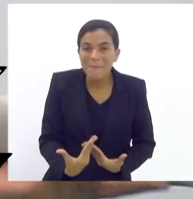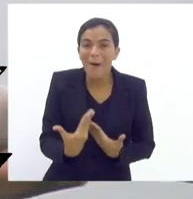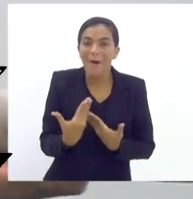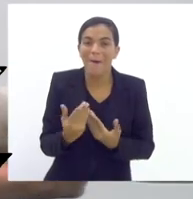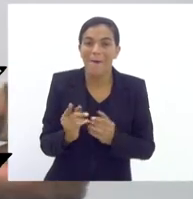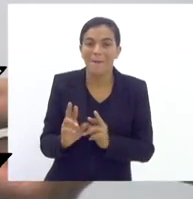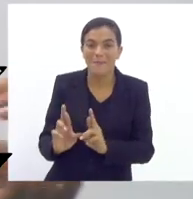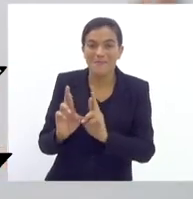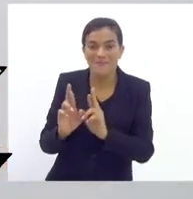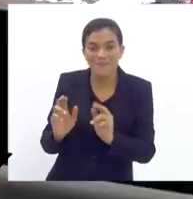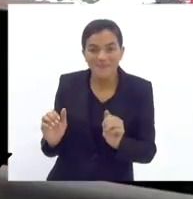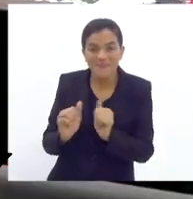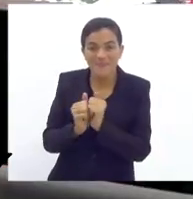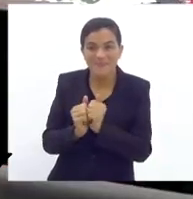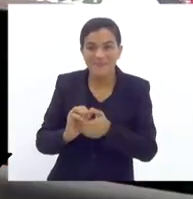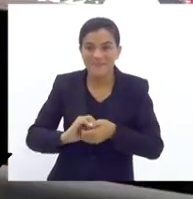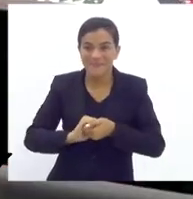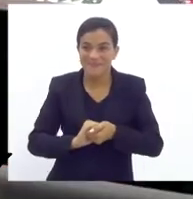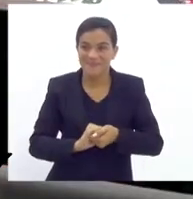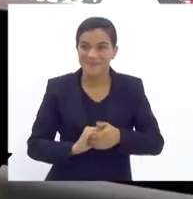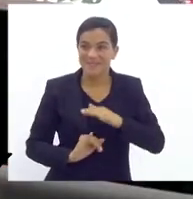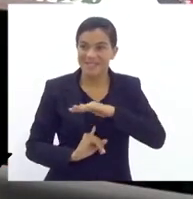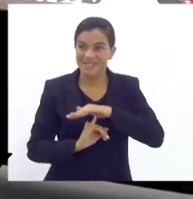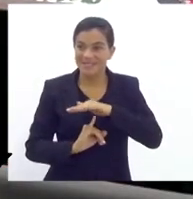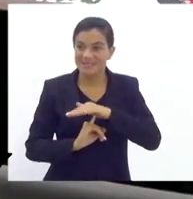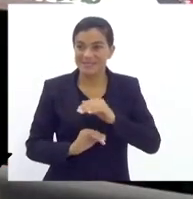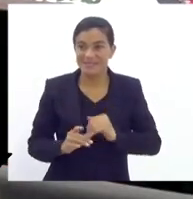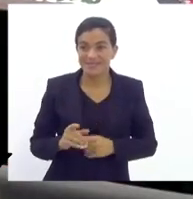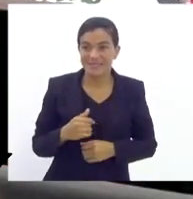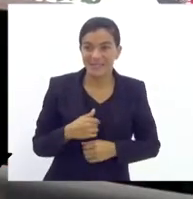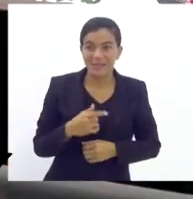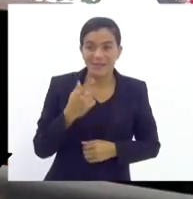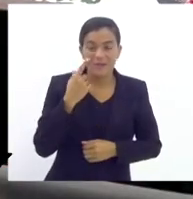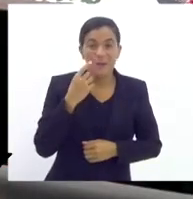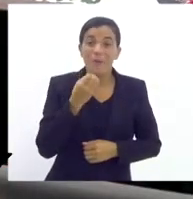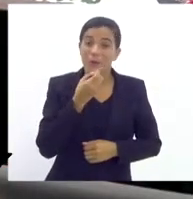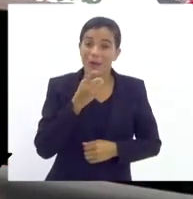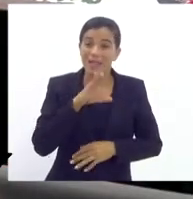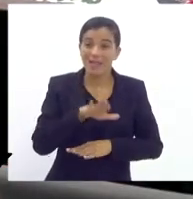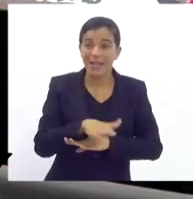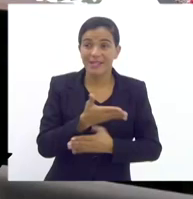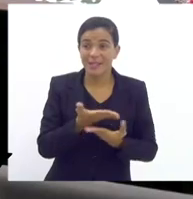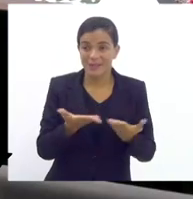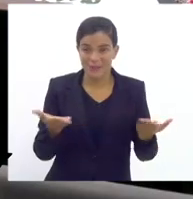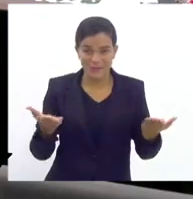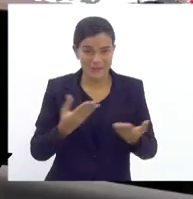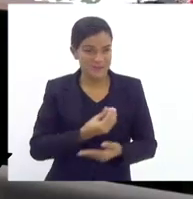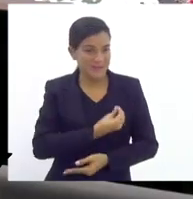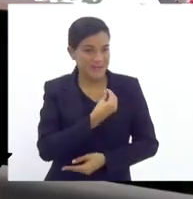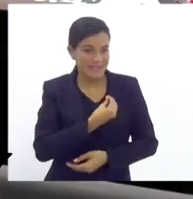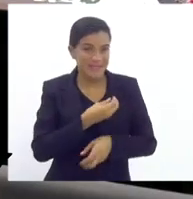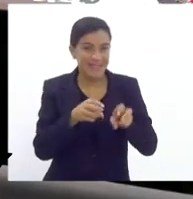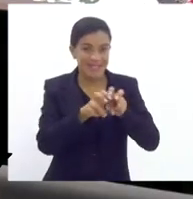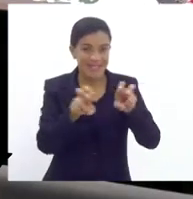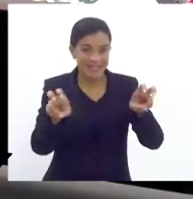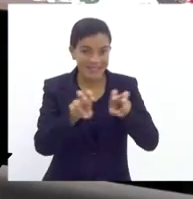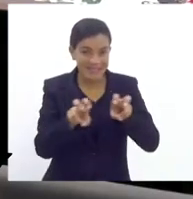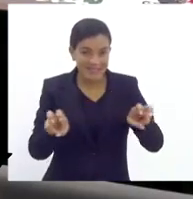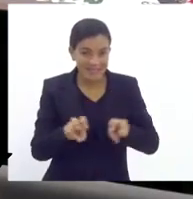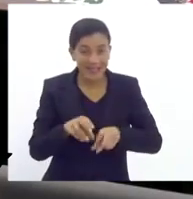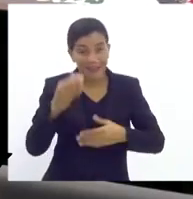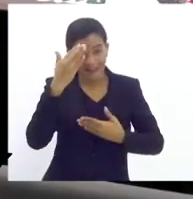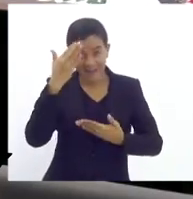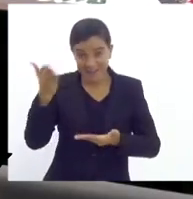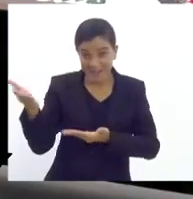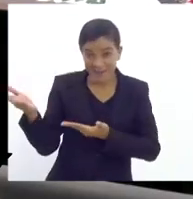institucional Boa tarde Boa tarde a todo mundo que tá presente aqui agradecer